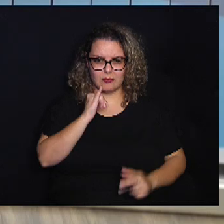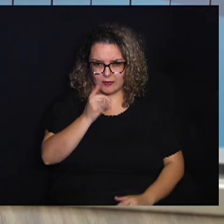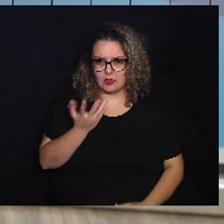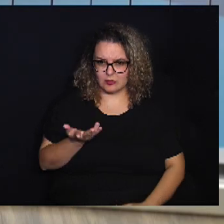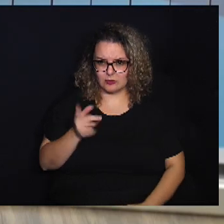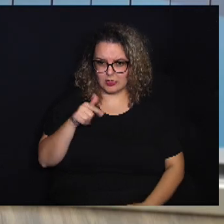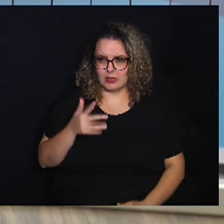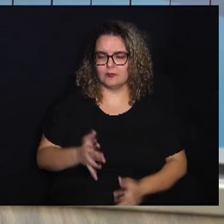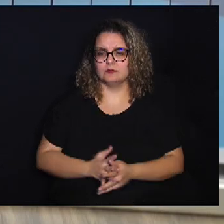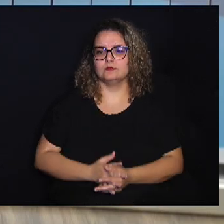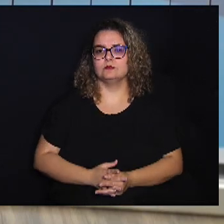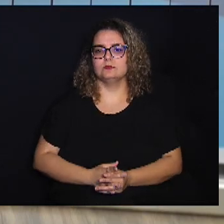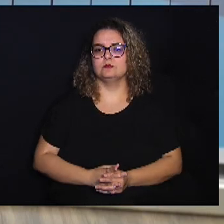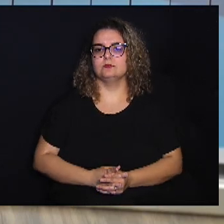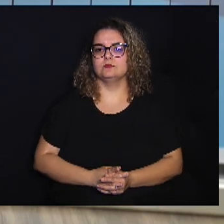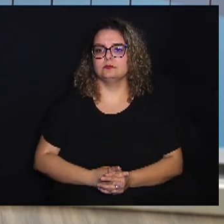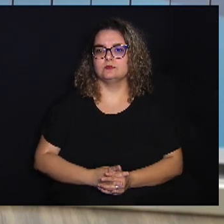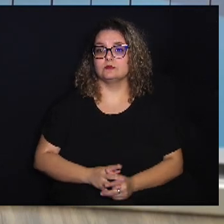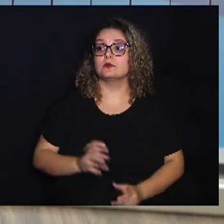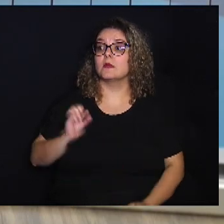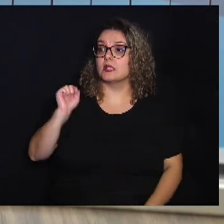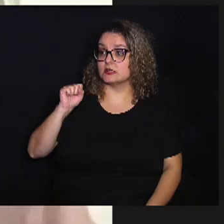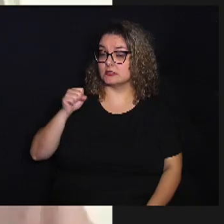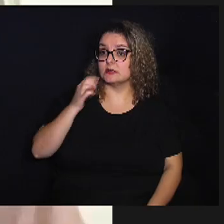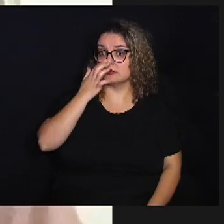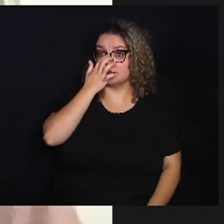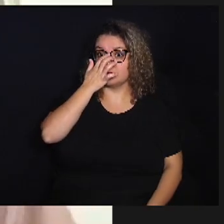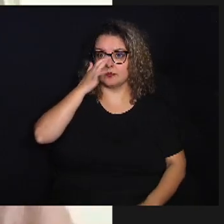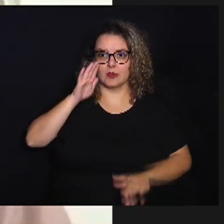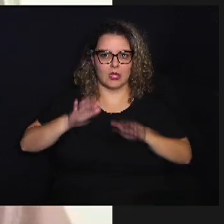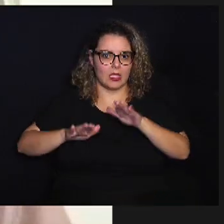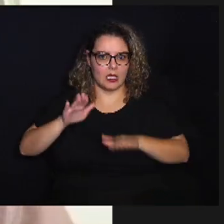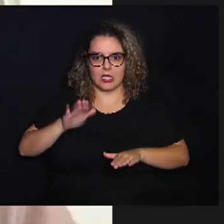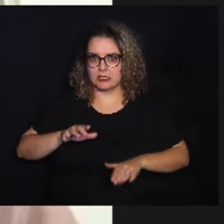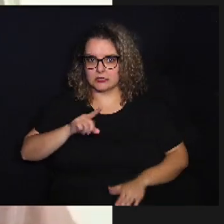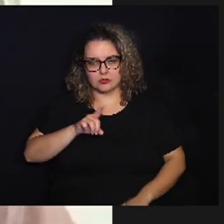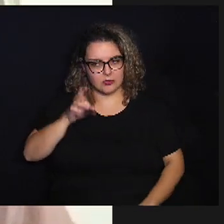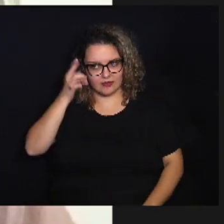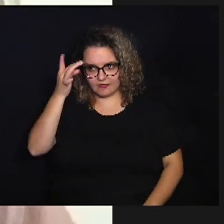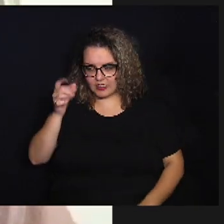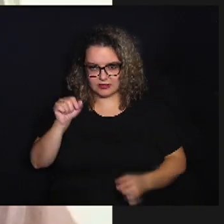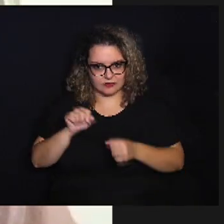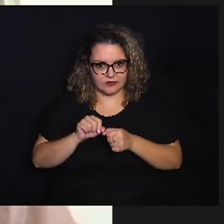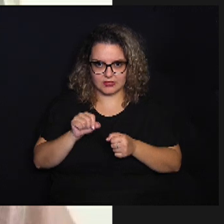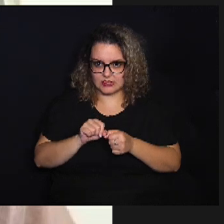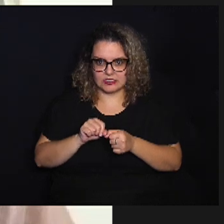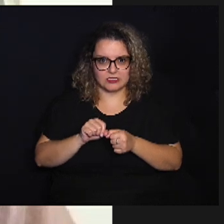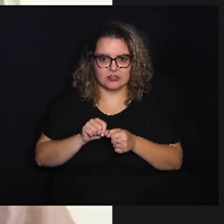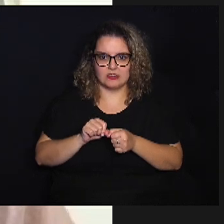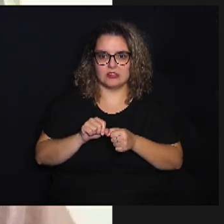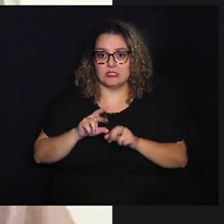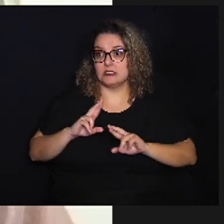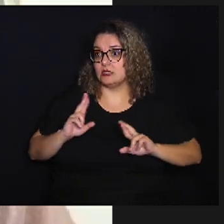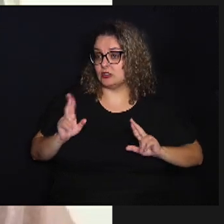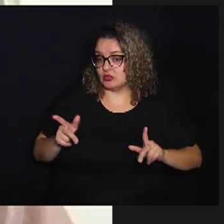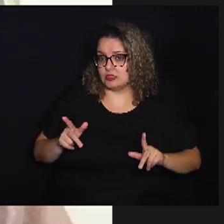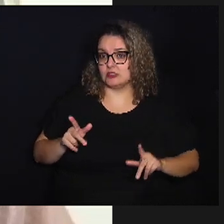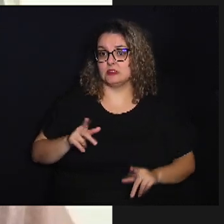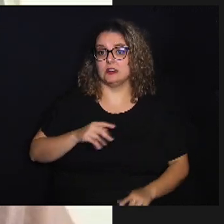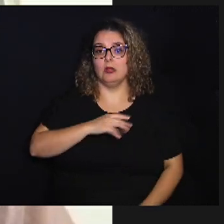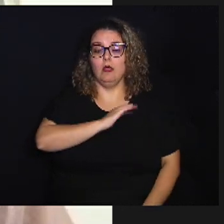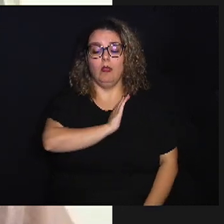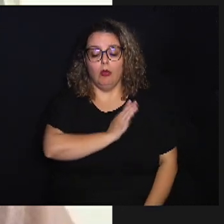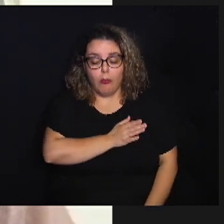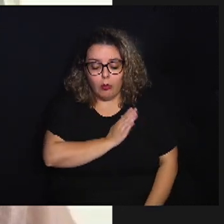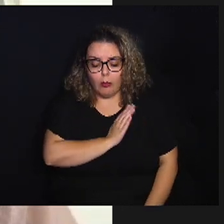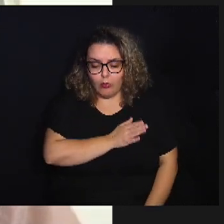não é? Sim, nem sempre é fácil você fazer essa distinção, se essa tosse é ou